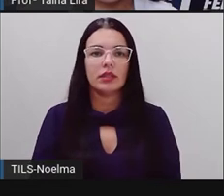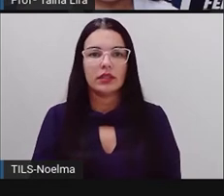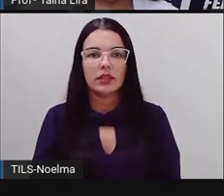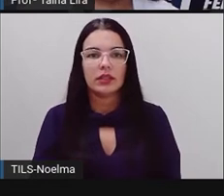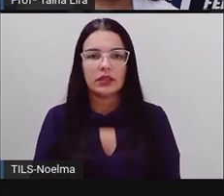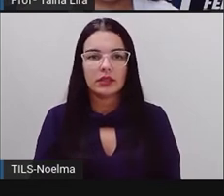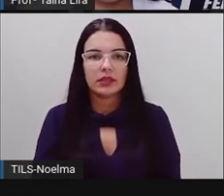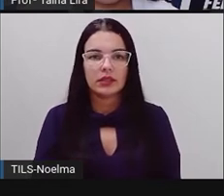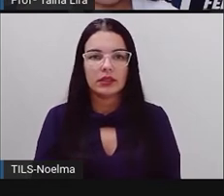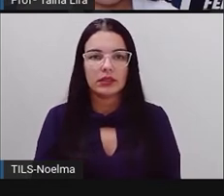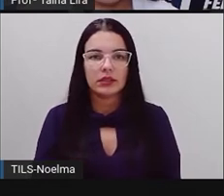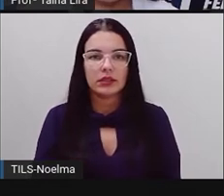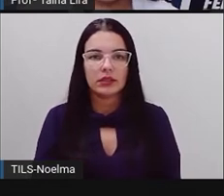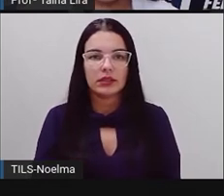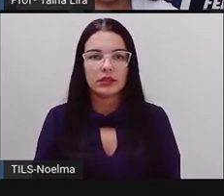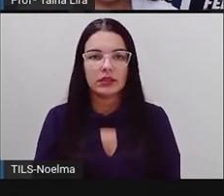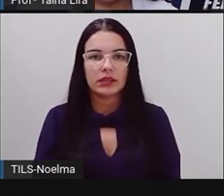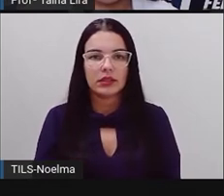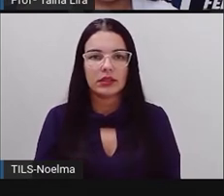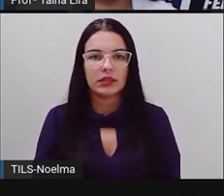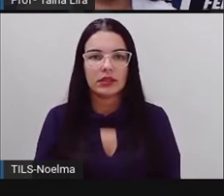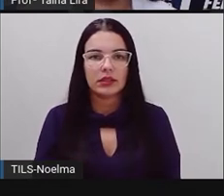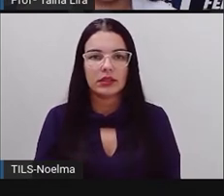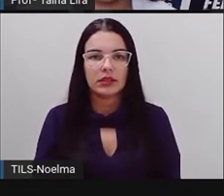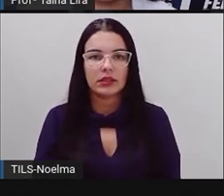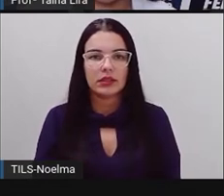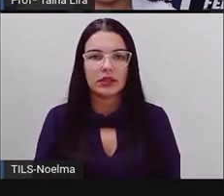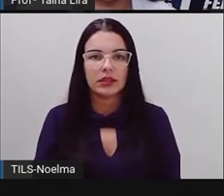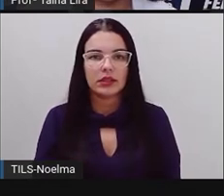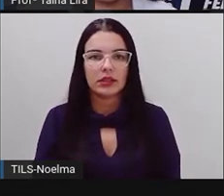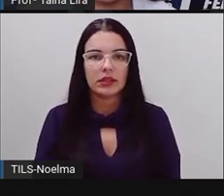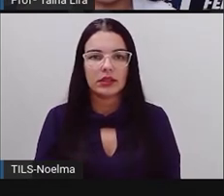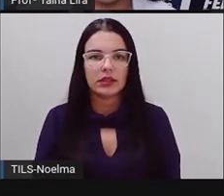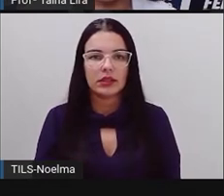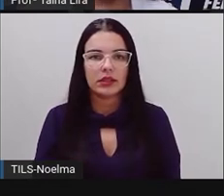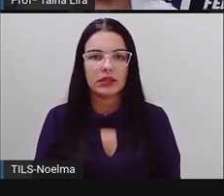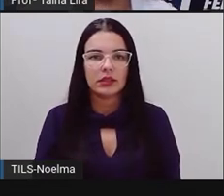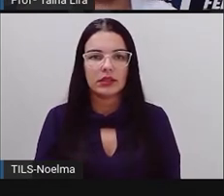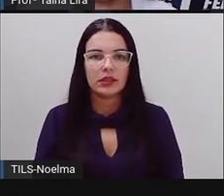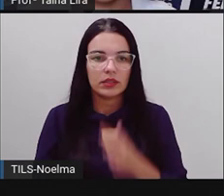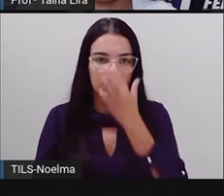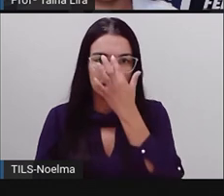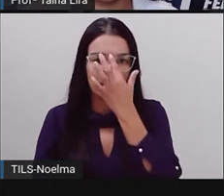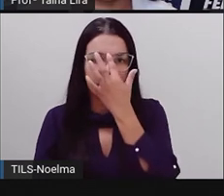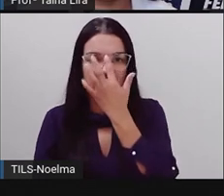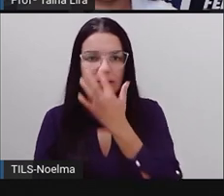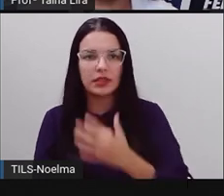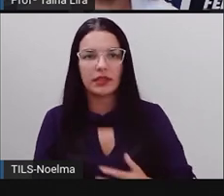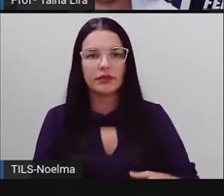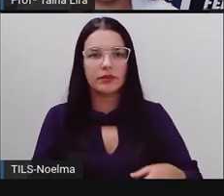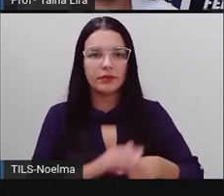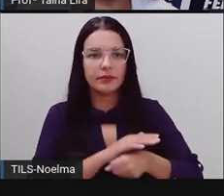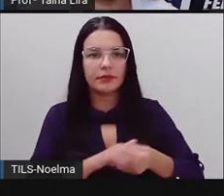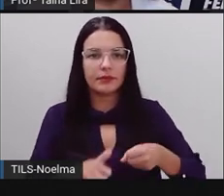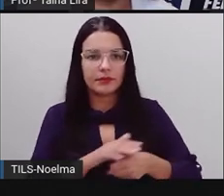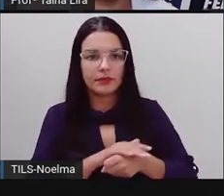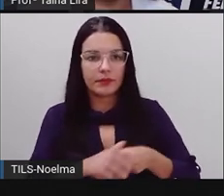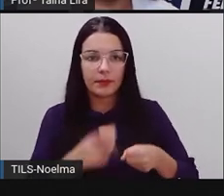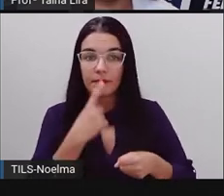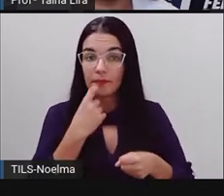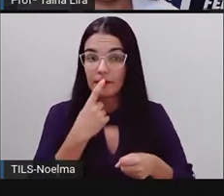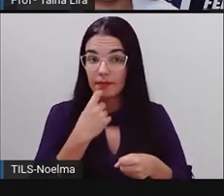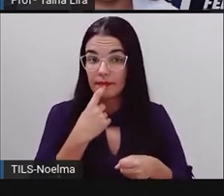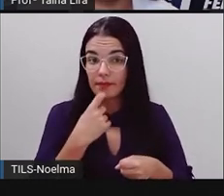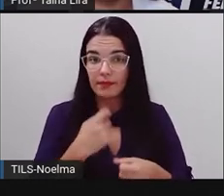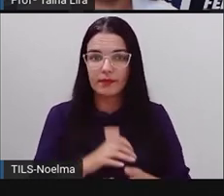Tá então vamos lá alimentos frescos tomate será que é con el cuia tomate